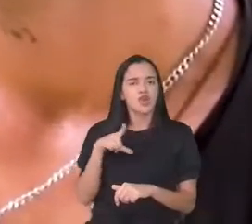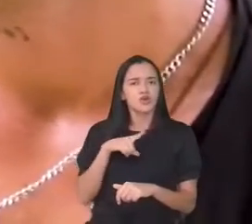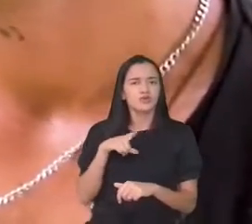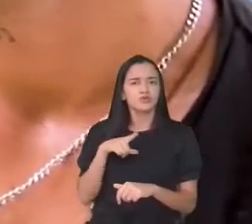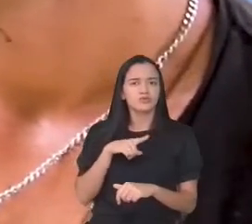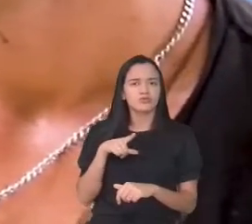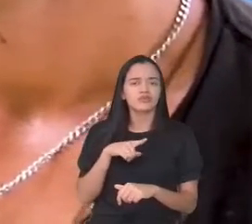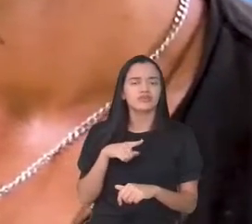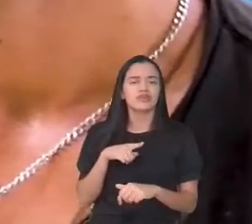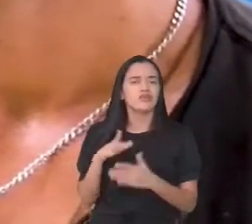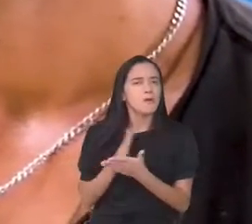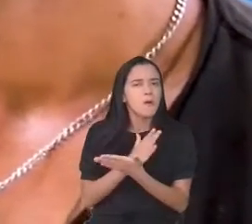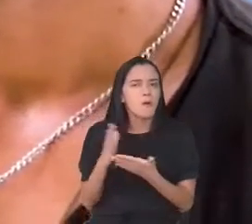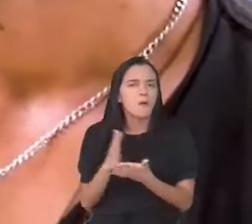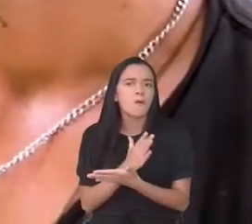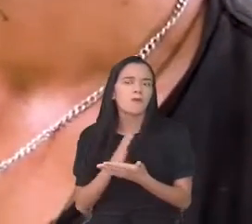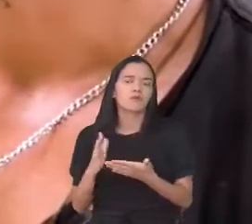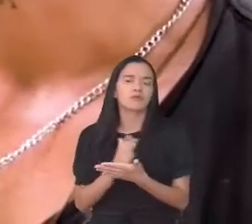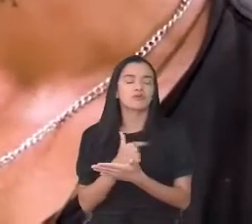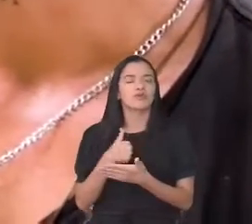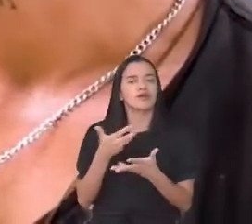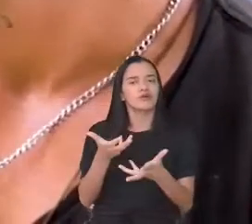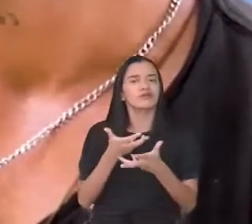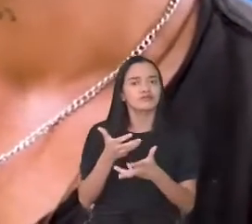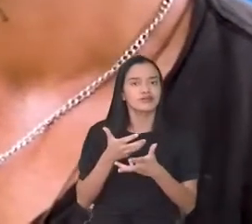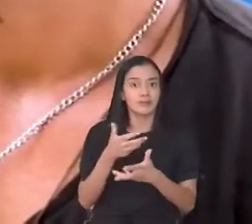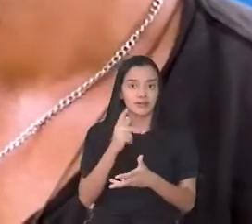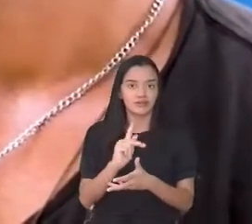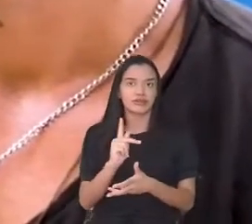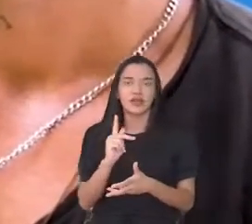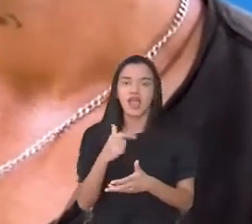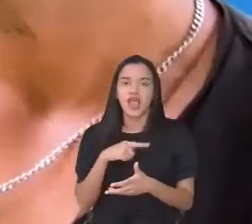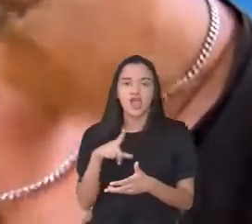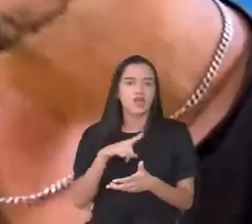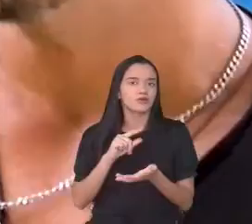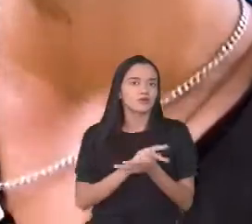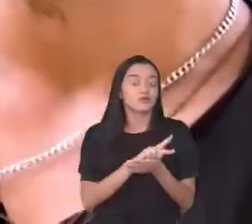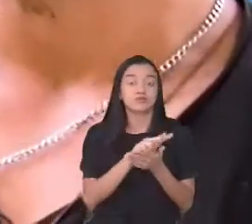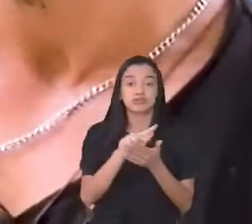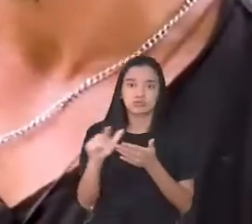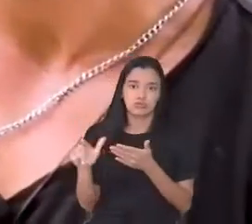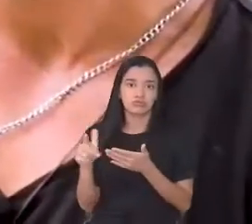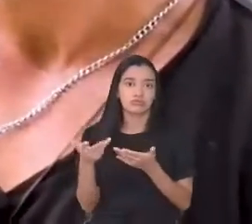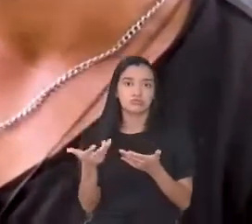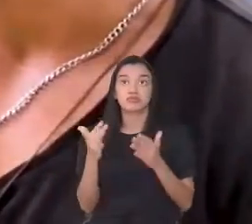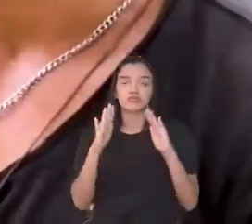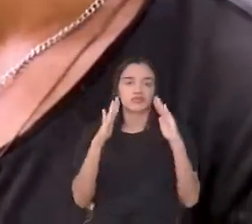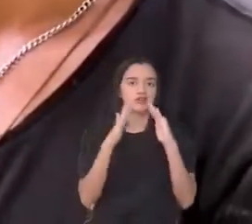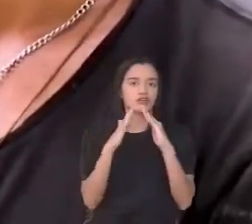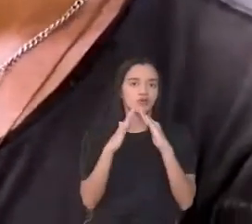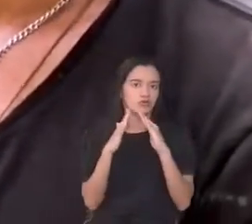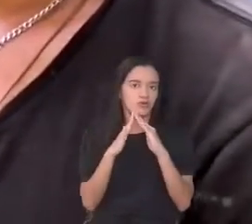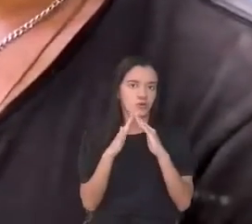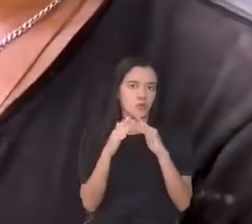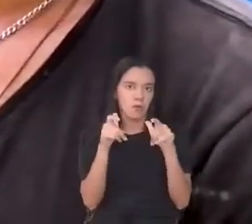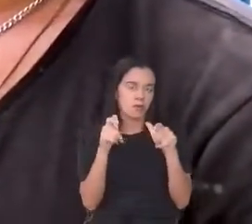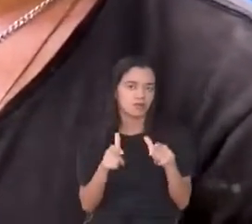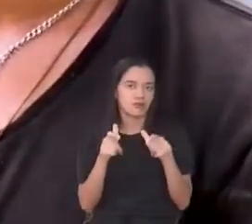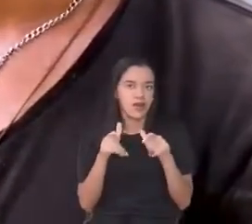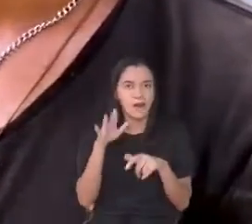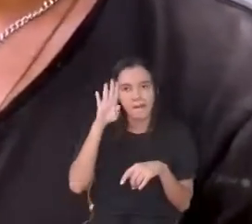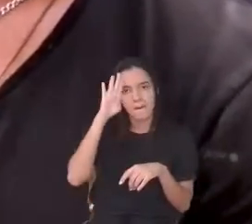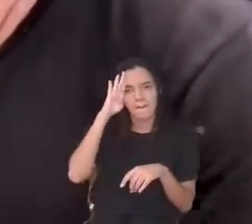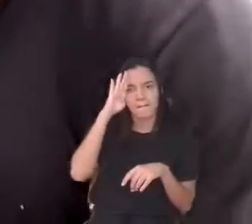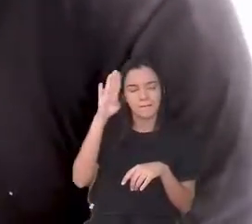alguns. E aí eu queria saber o seu. Eu tenho muitos. E como a gente está numa escola, eu vou falar de um dos principais